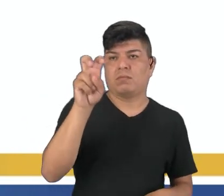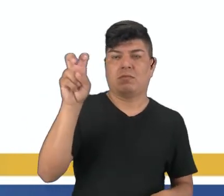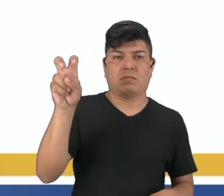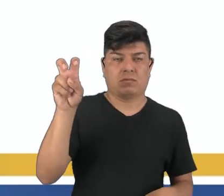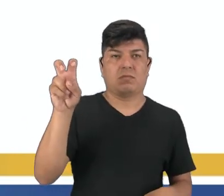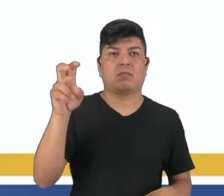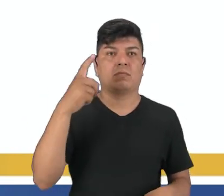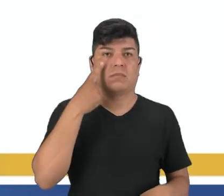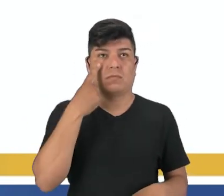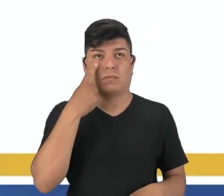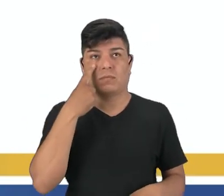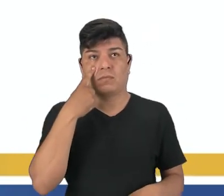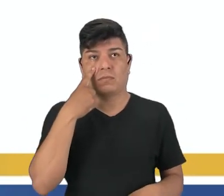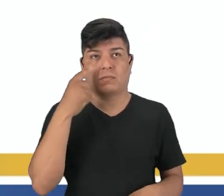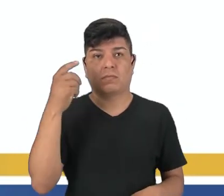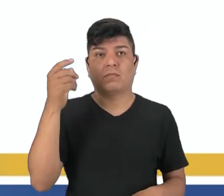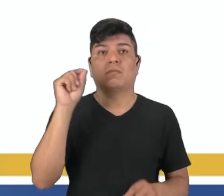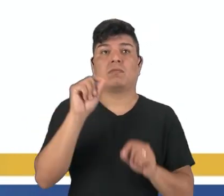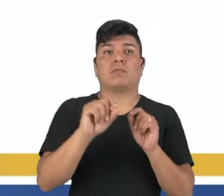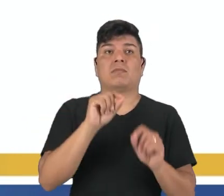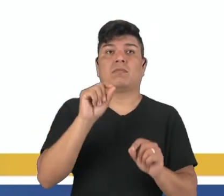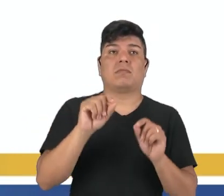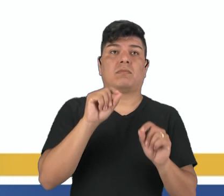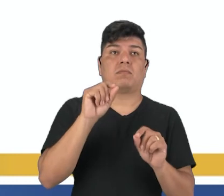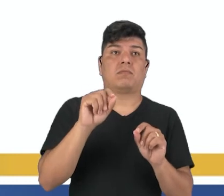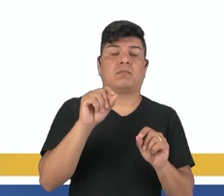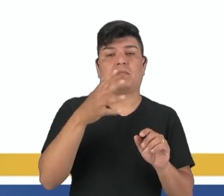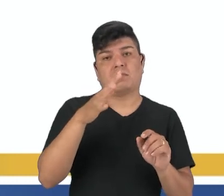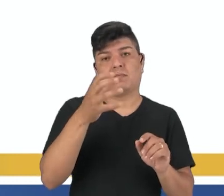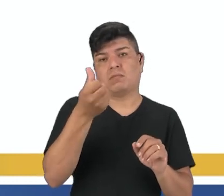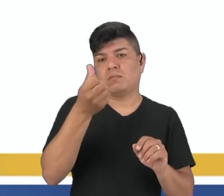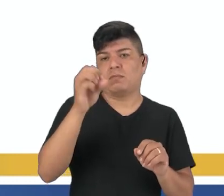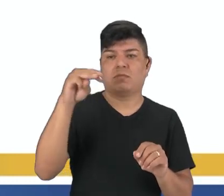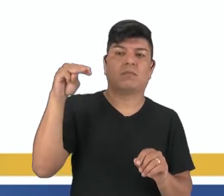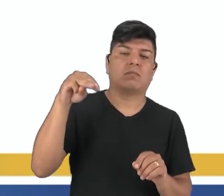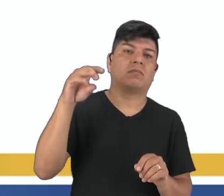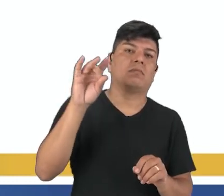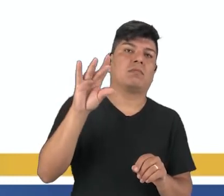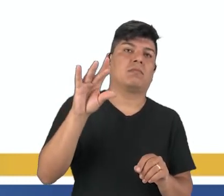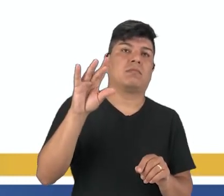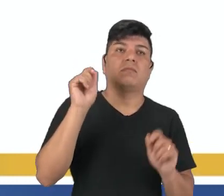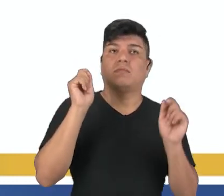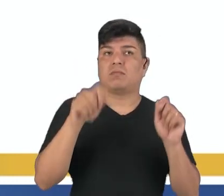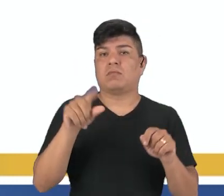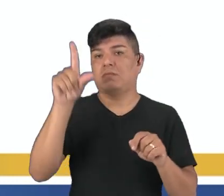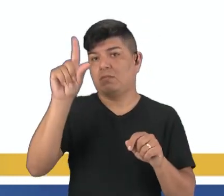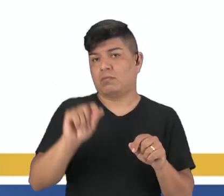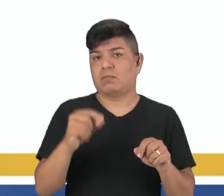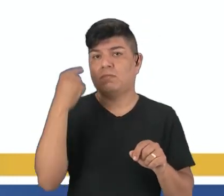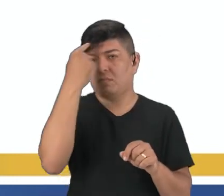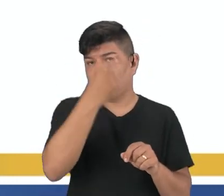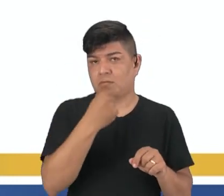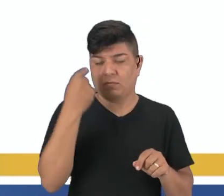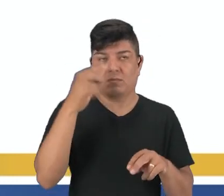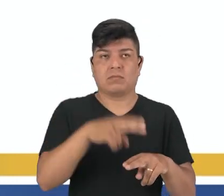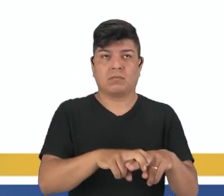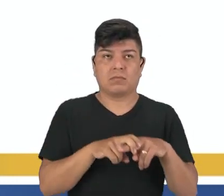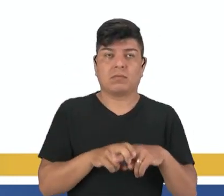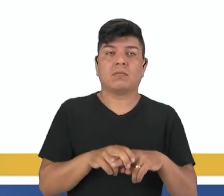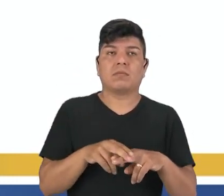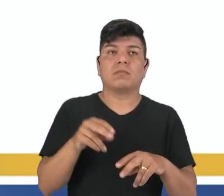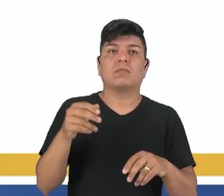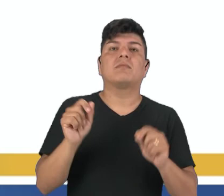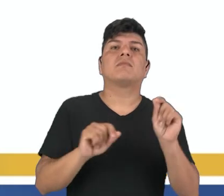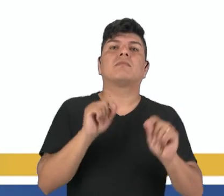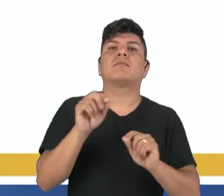16h55. Nós vemos que ainda está dentro de 60 minutos, né? Então, ele só pode ser menos que 1 hora. E o que eu